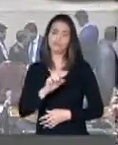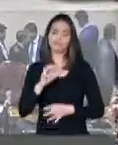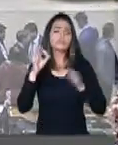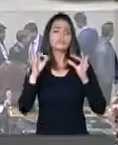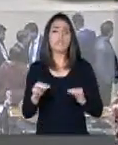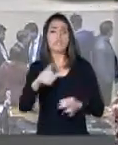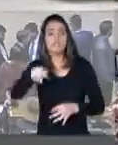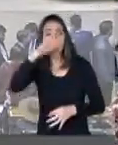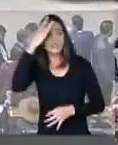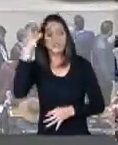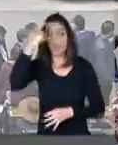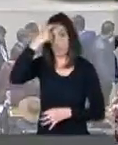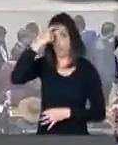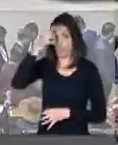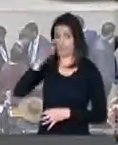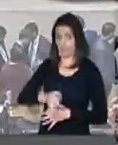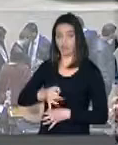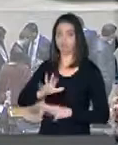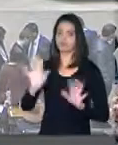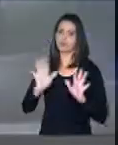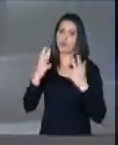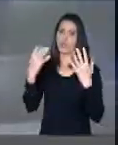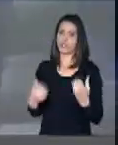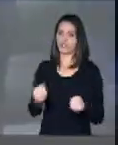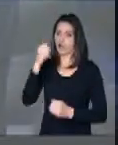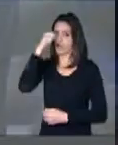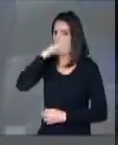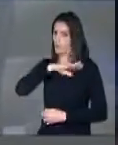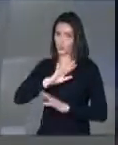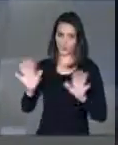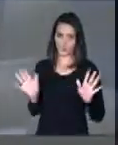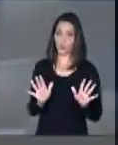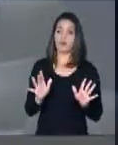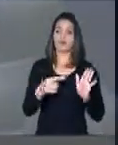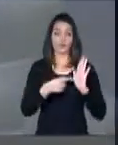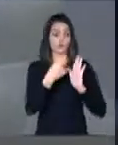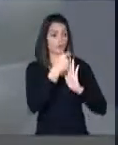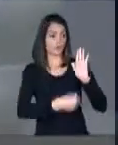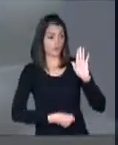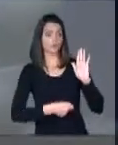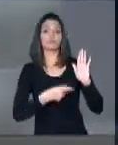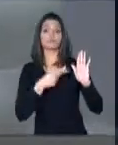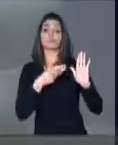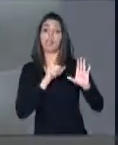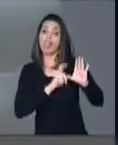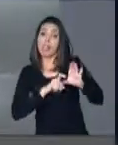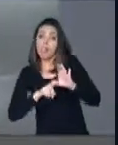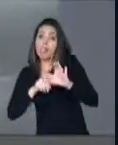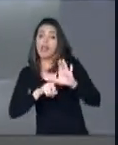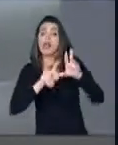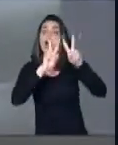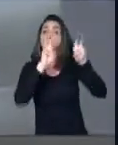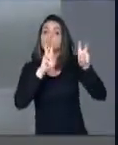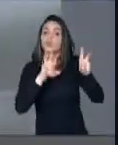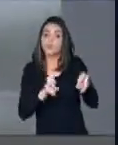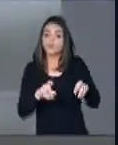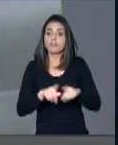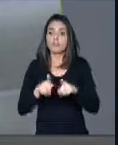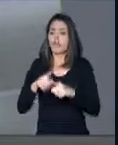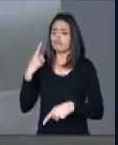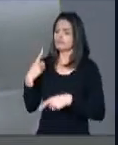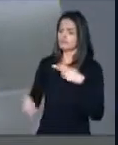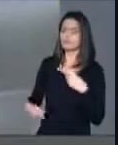abuso de autoridade. Agora, o que esse texto trata não é apenas do abuso de autoridade. Ele trata também e cerce